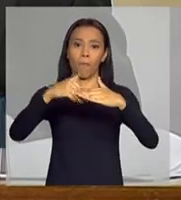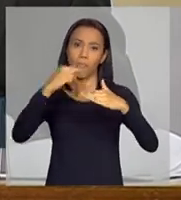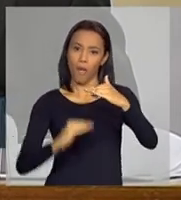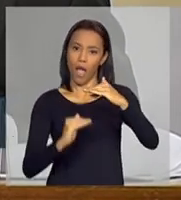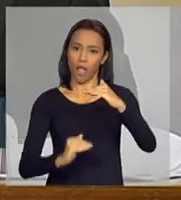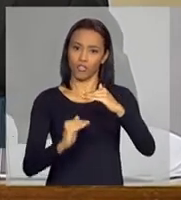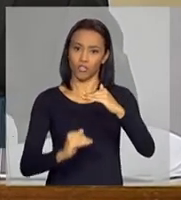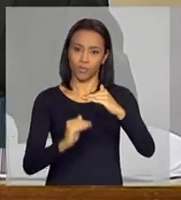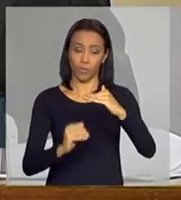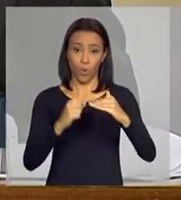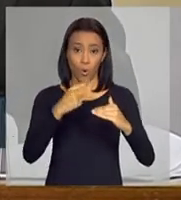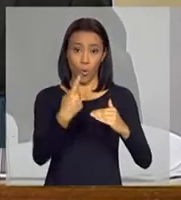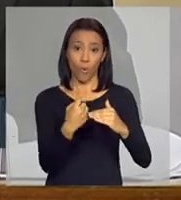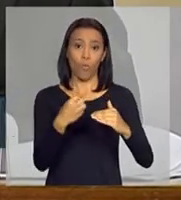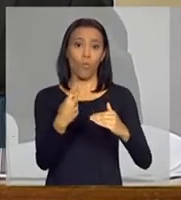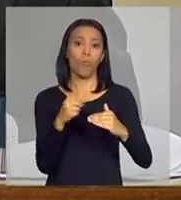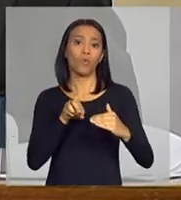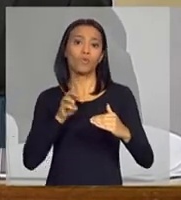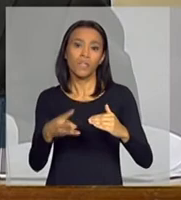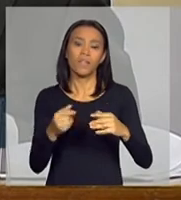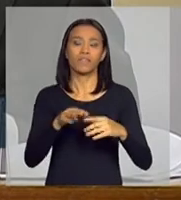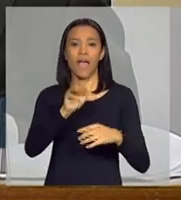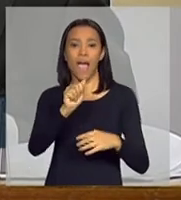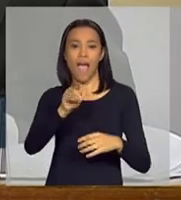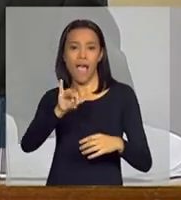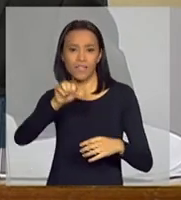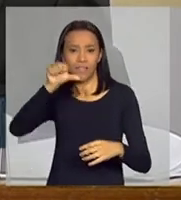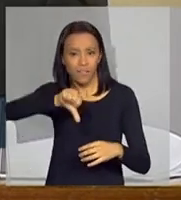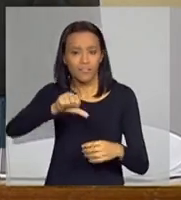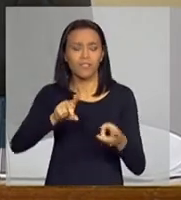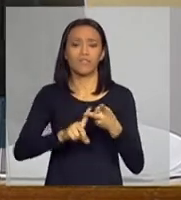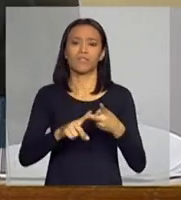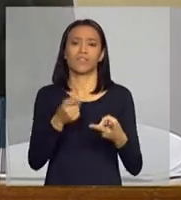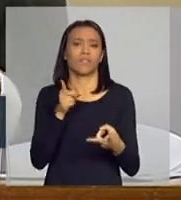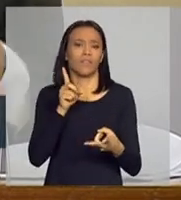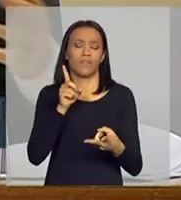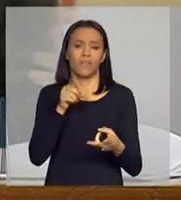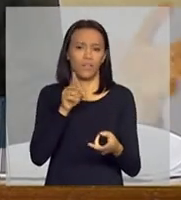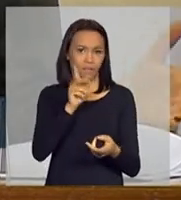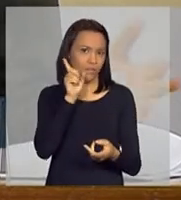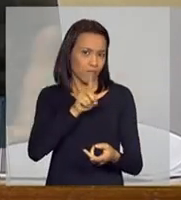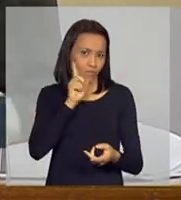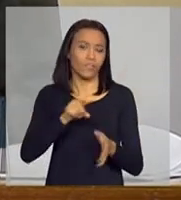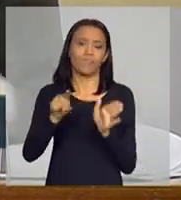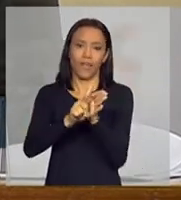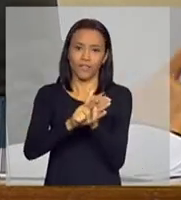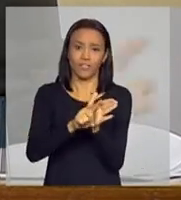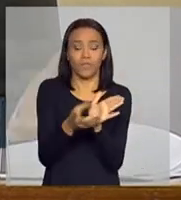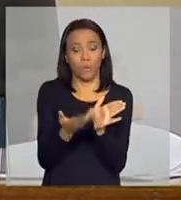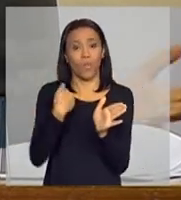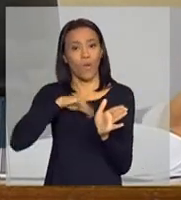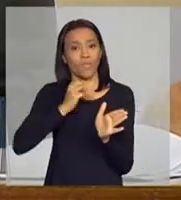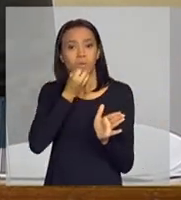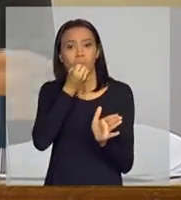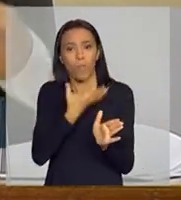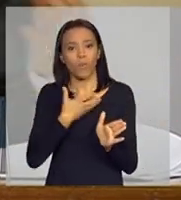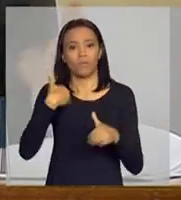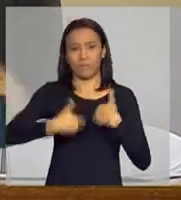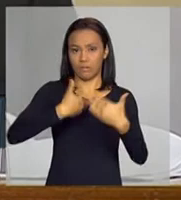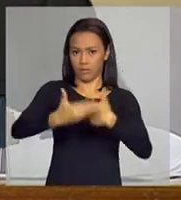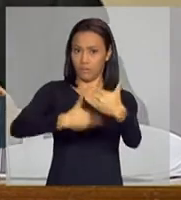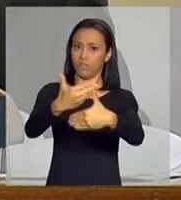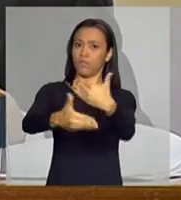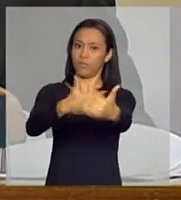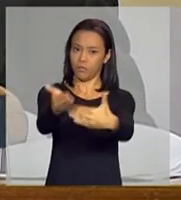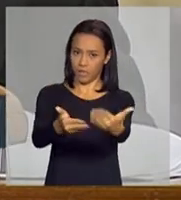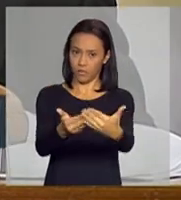1.3 zona do Euro negativo Ásia negativo Estados Unidos negativo portanto nós temos um excelente desempenho do